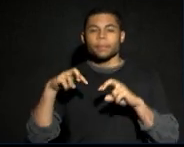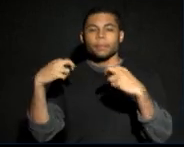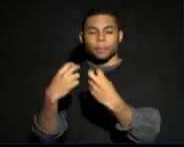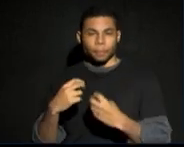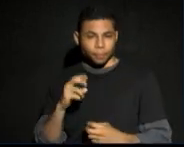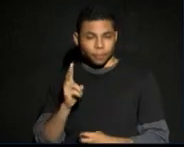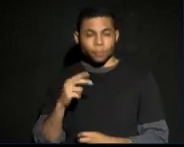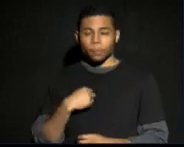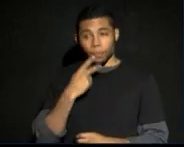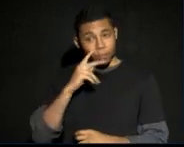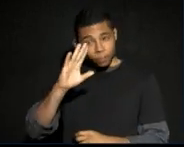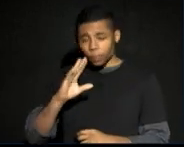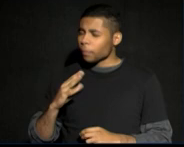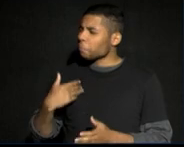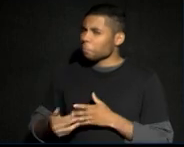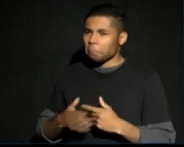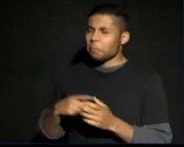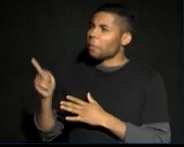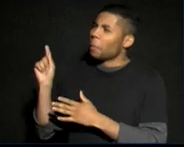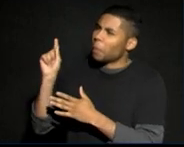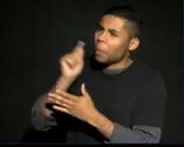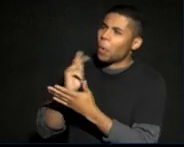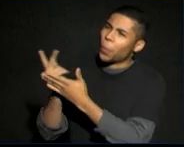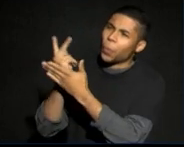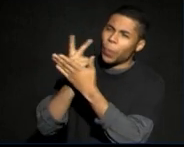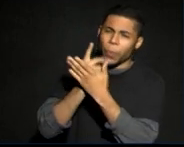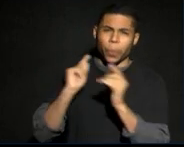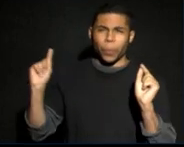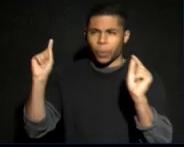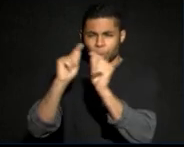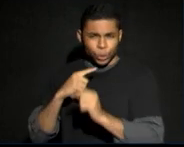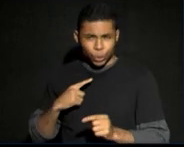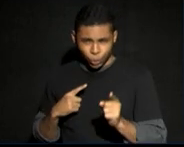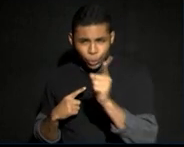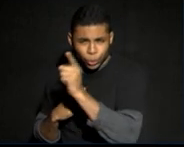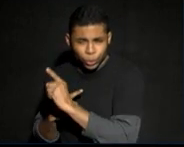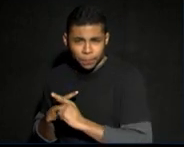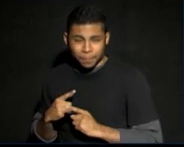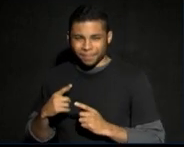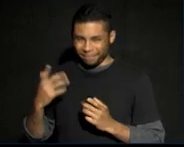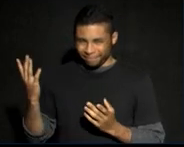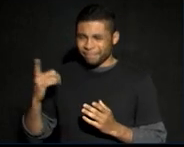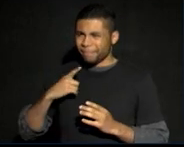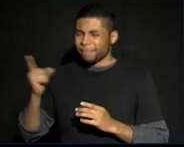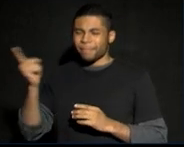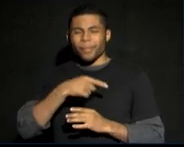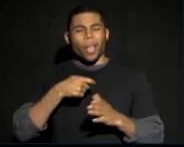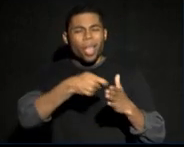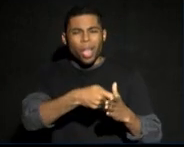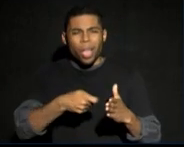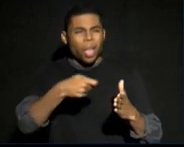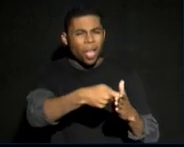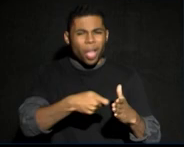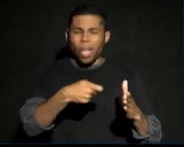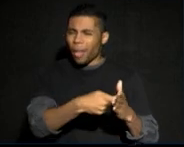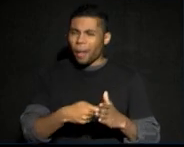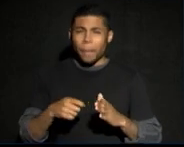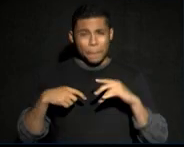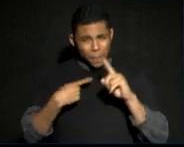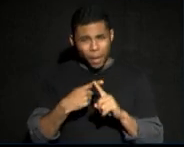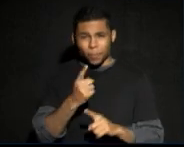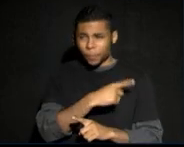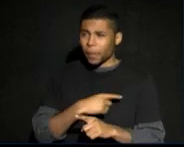independente do resultado das apurações que estão e é a partir de denúncias de